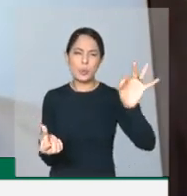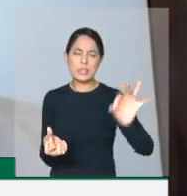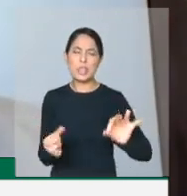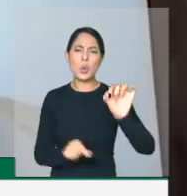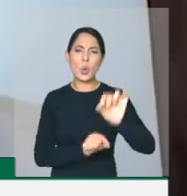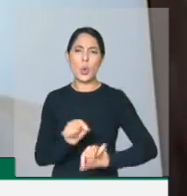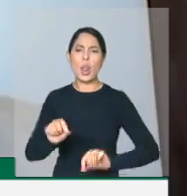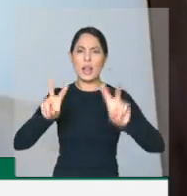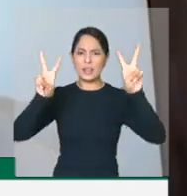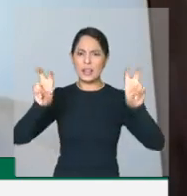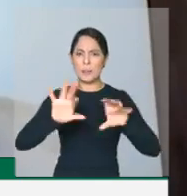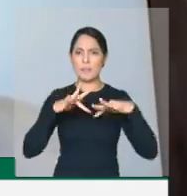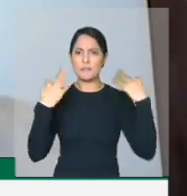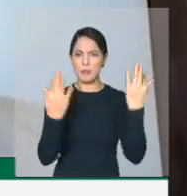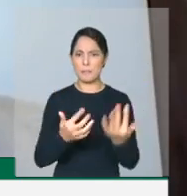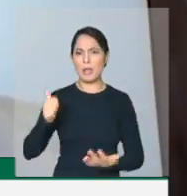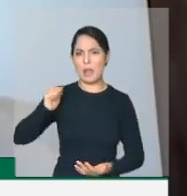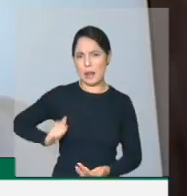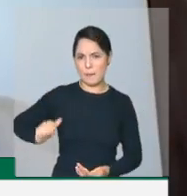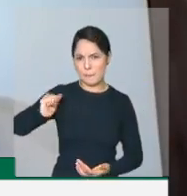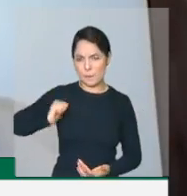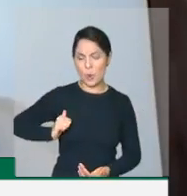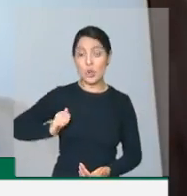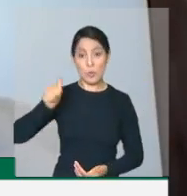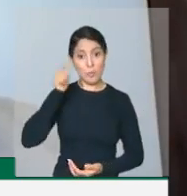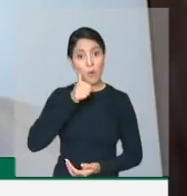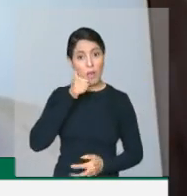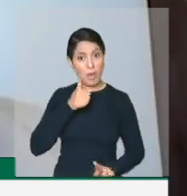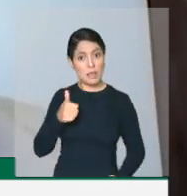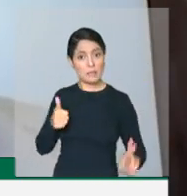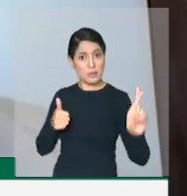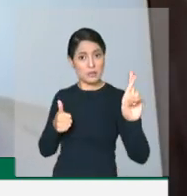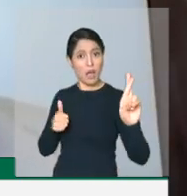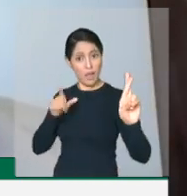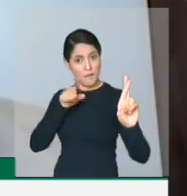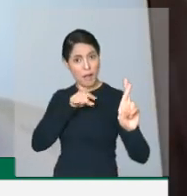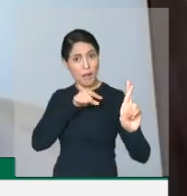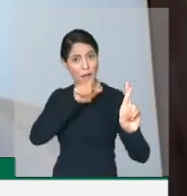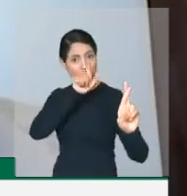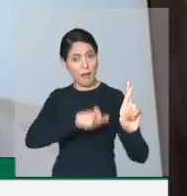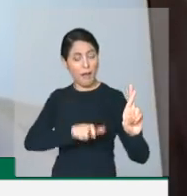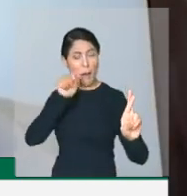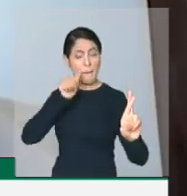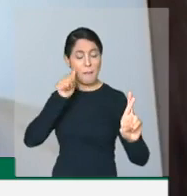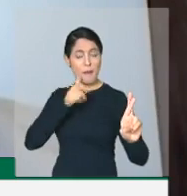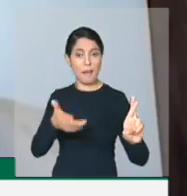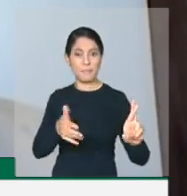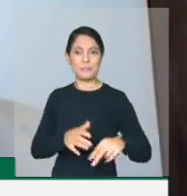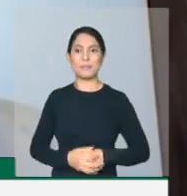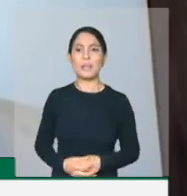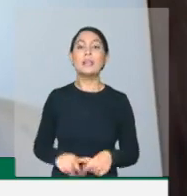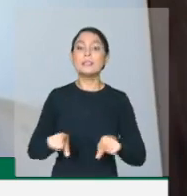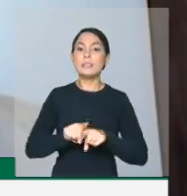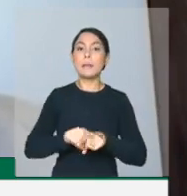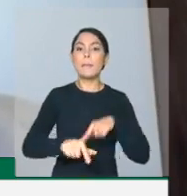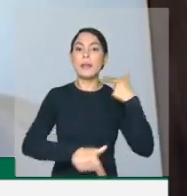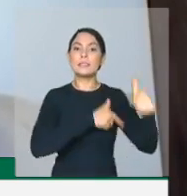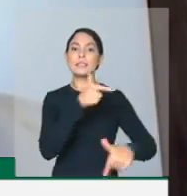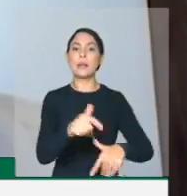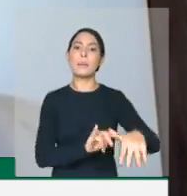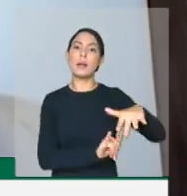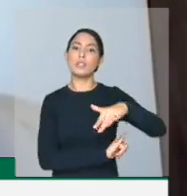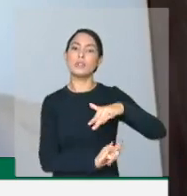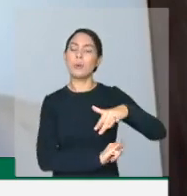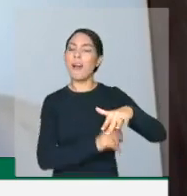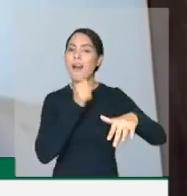Bolsa Família têm mulheres como titulares e responsáveis pelo núcleo familiar. Já as trabalhadoras informais não inscritas